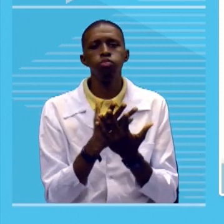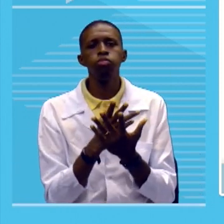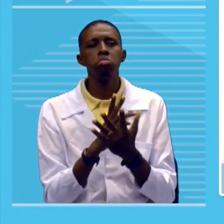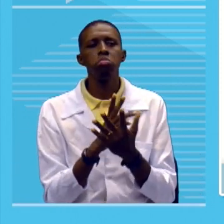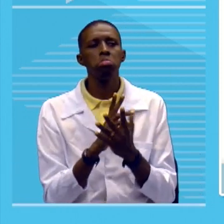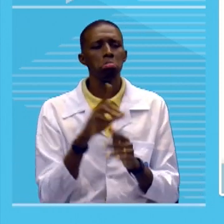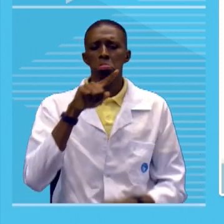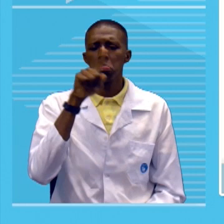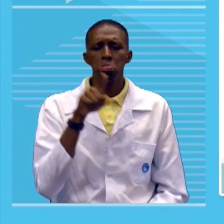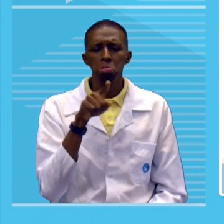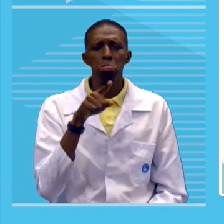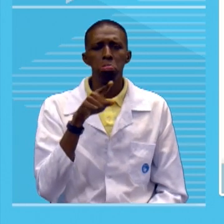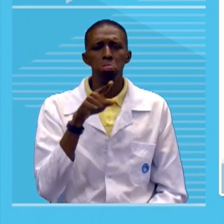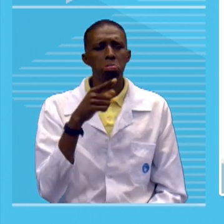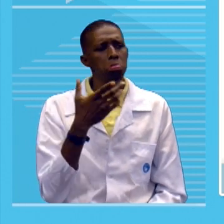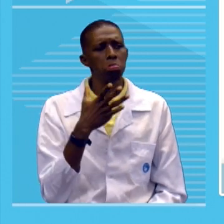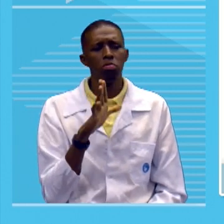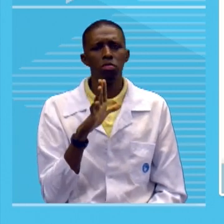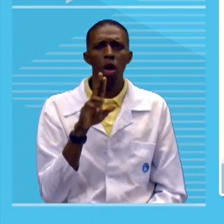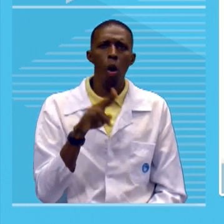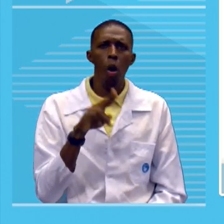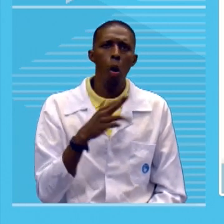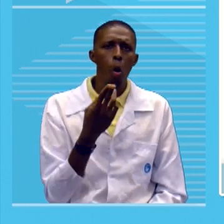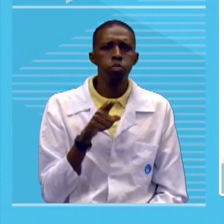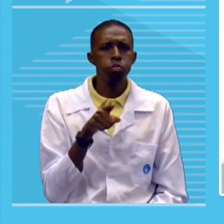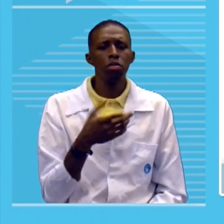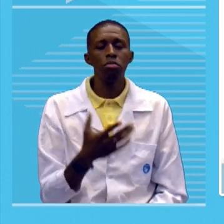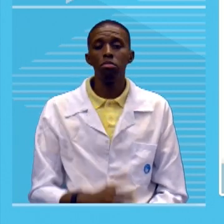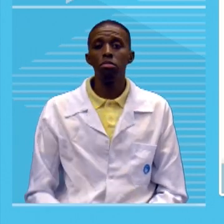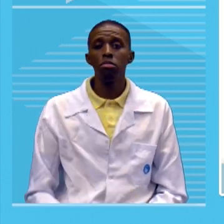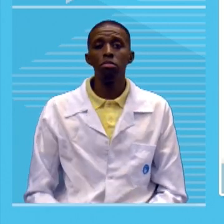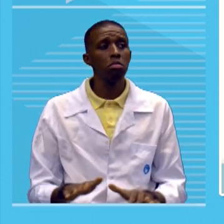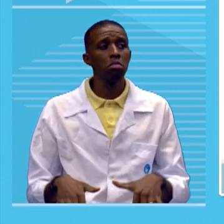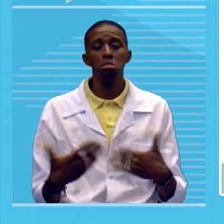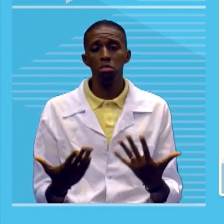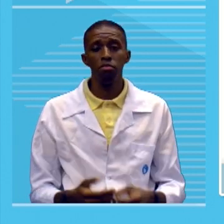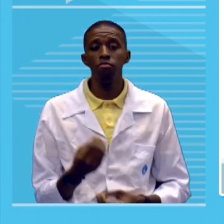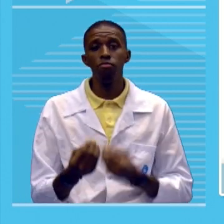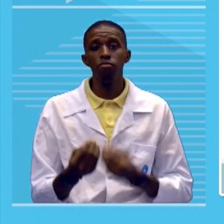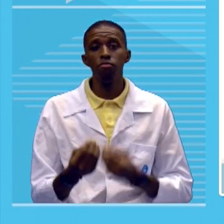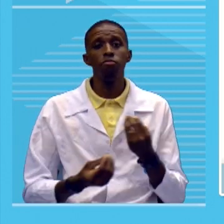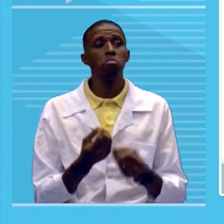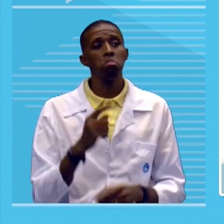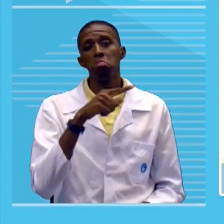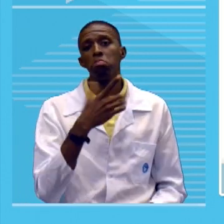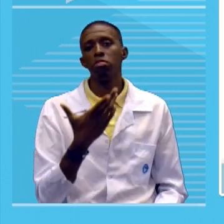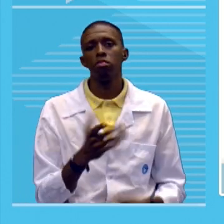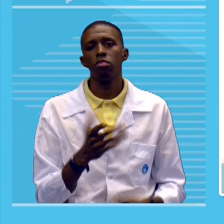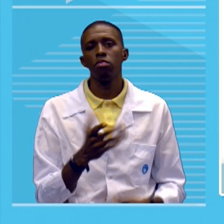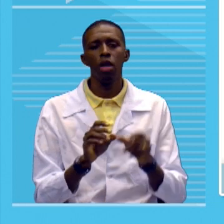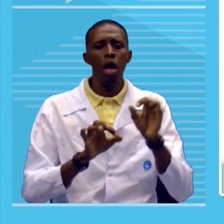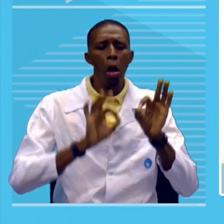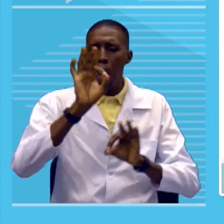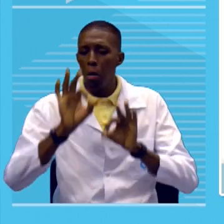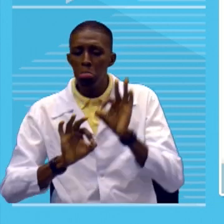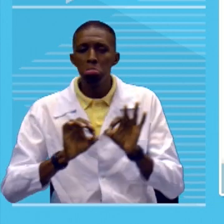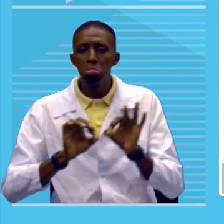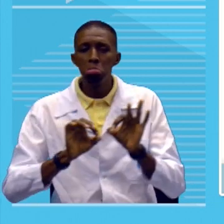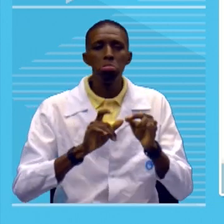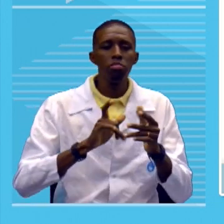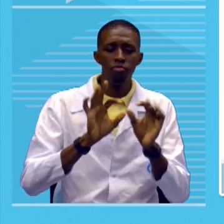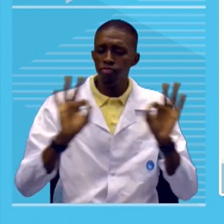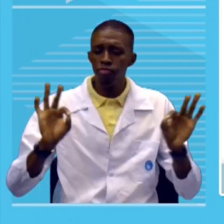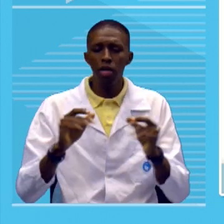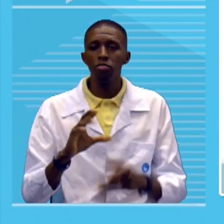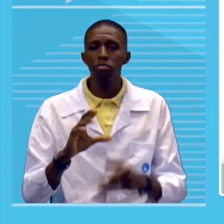na cor vermelha. Alguém se habilita a fazer isso aí para mim? Bora, galerinha de Lagoinha do